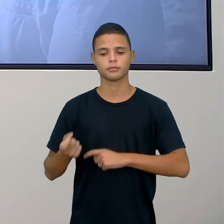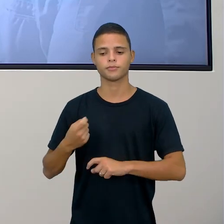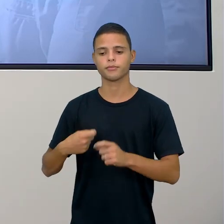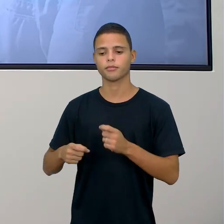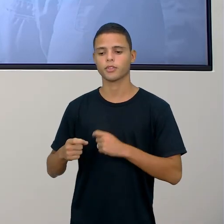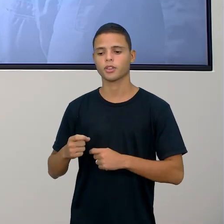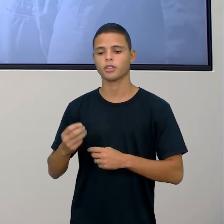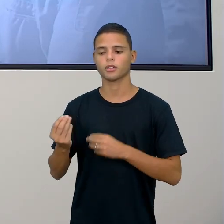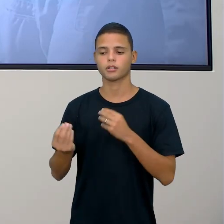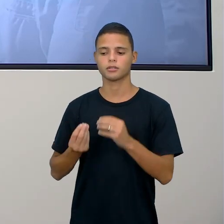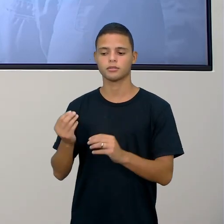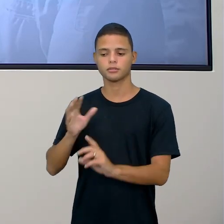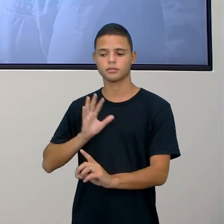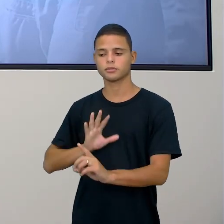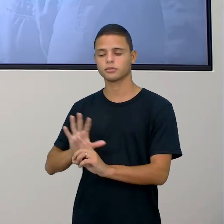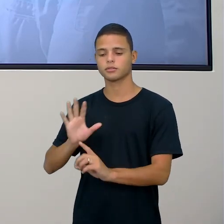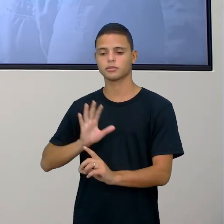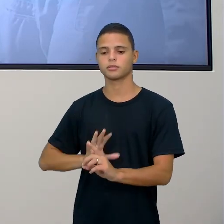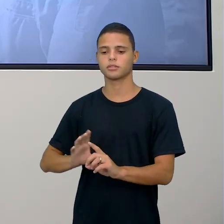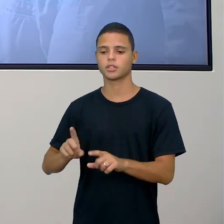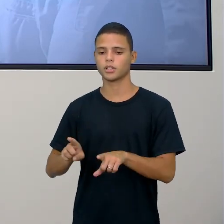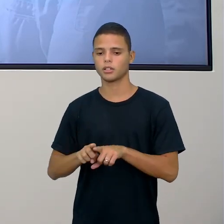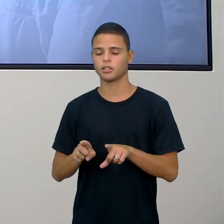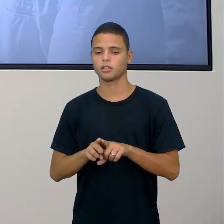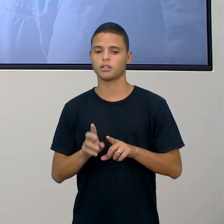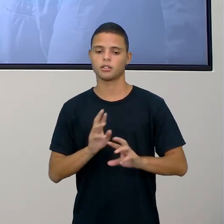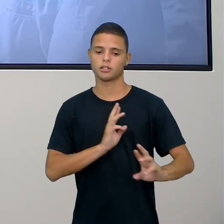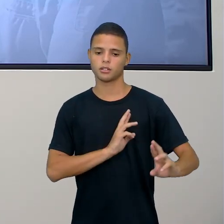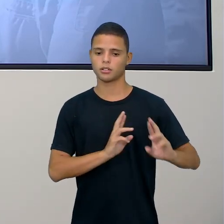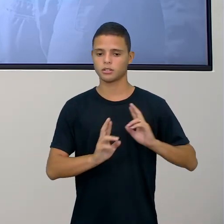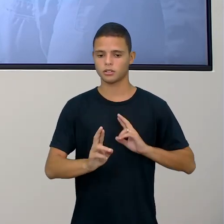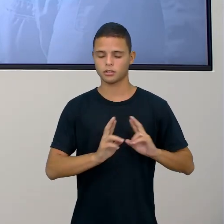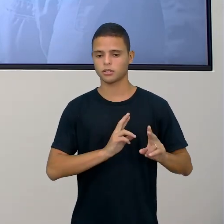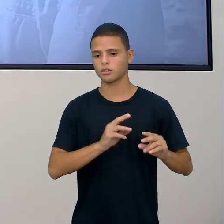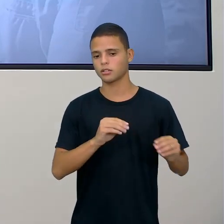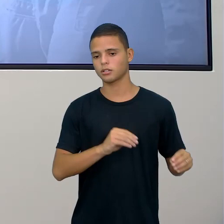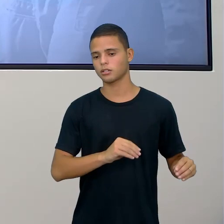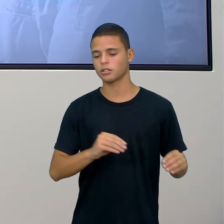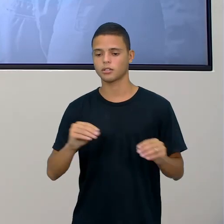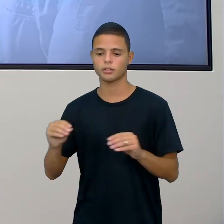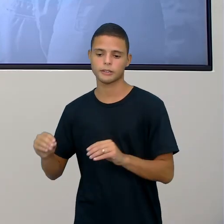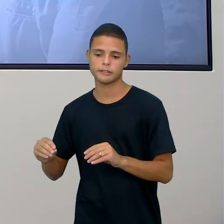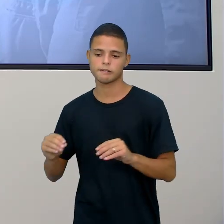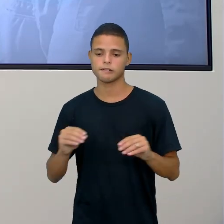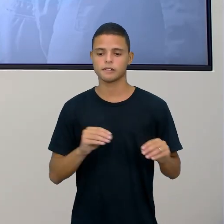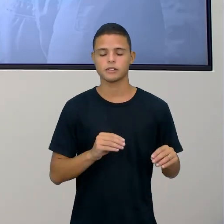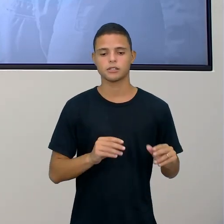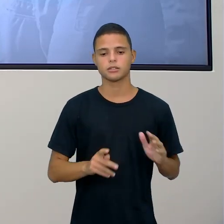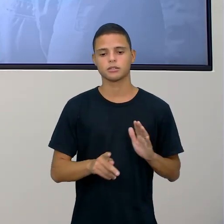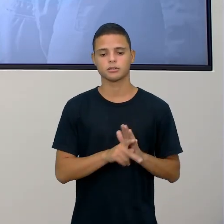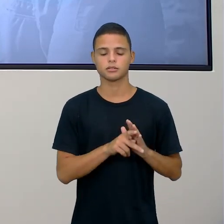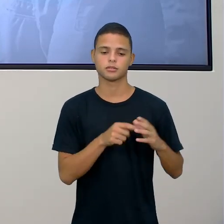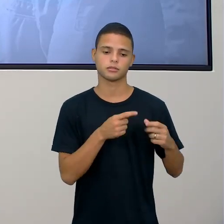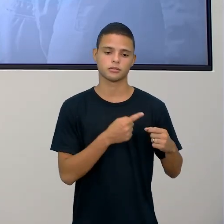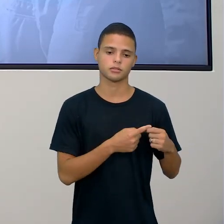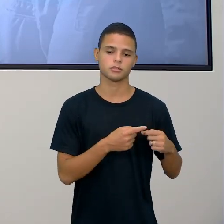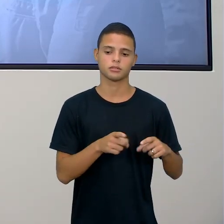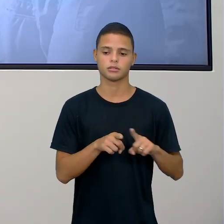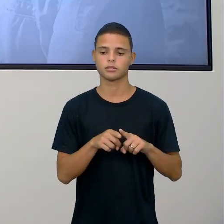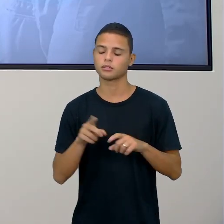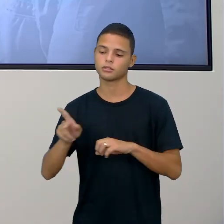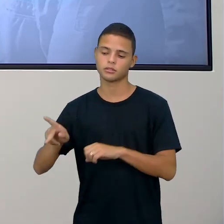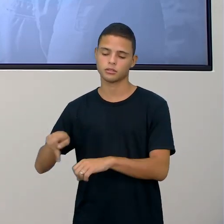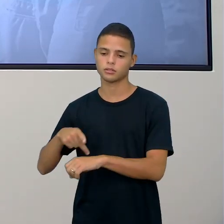ela influencia também essas relações de deslocamentos dentro da própria cidade, quanto mais de países,